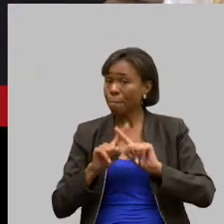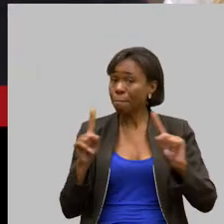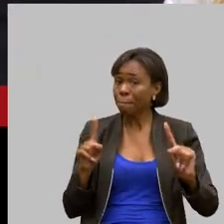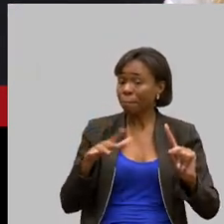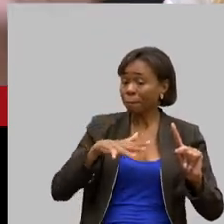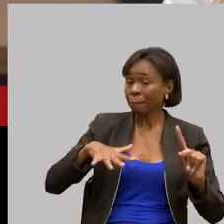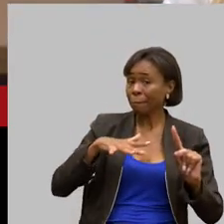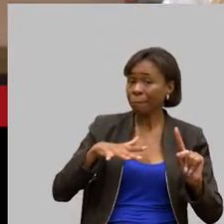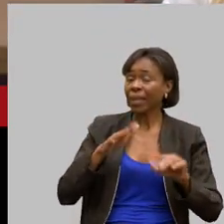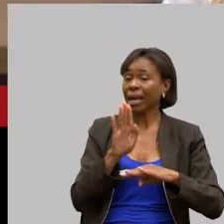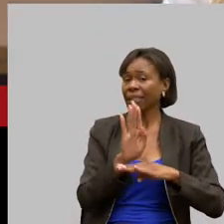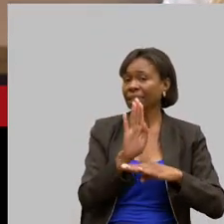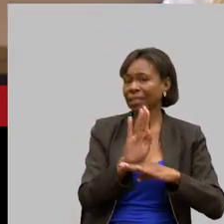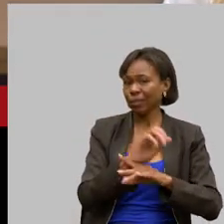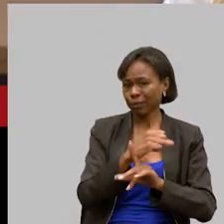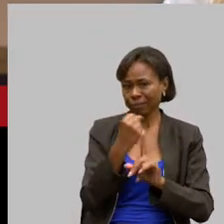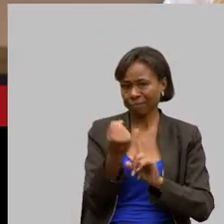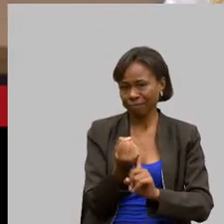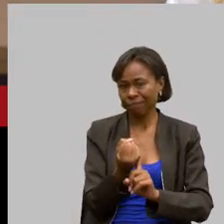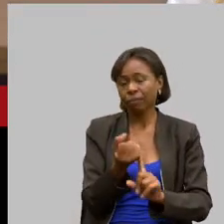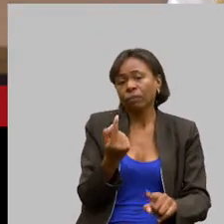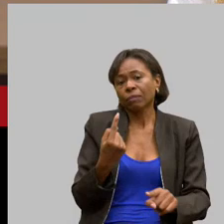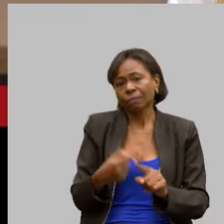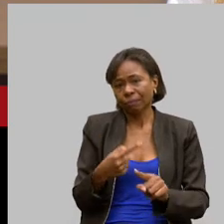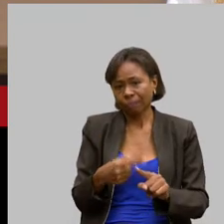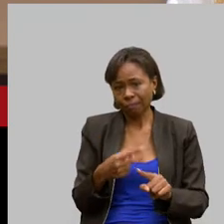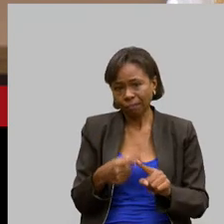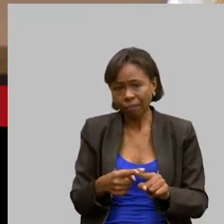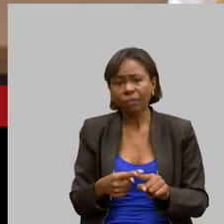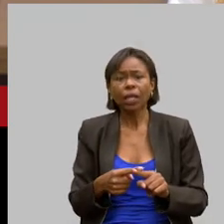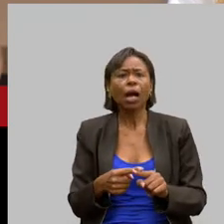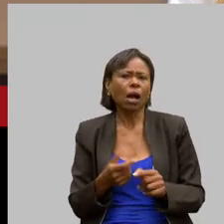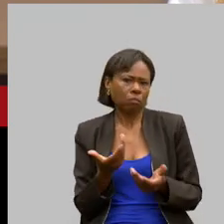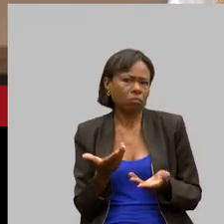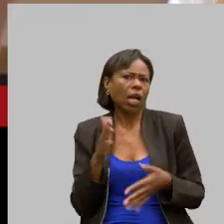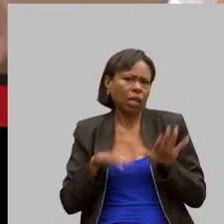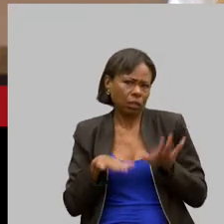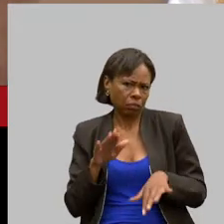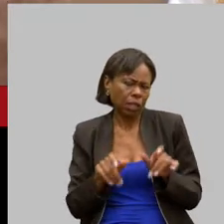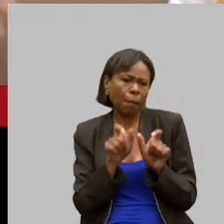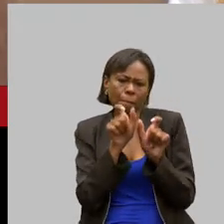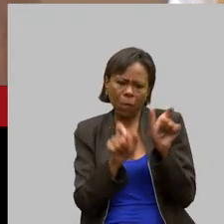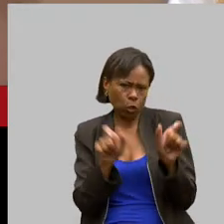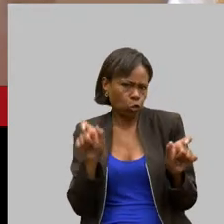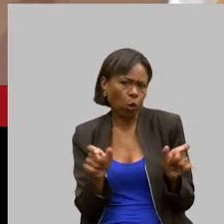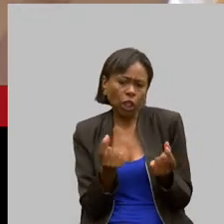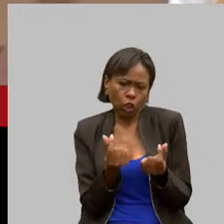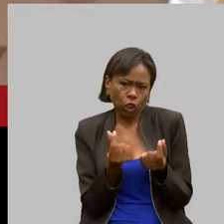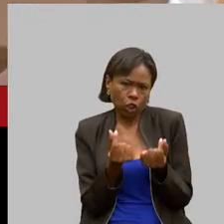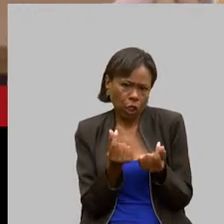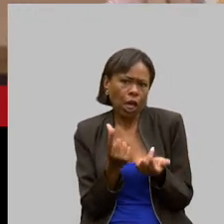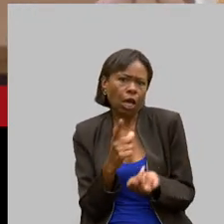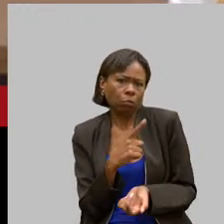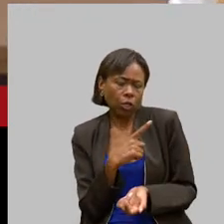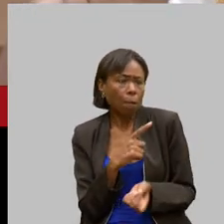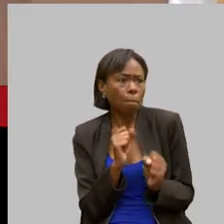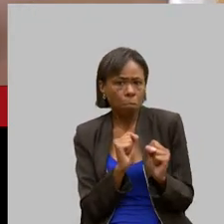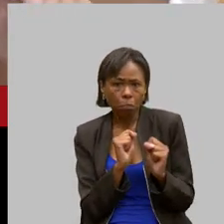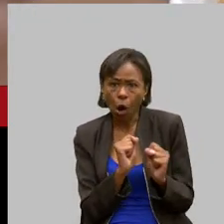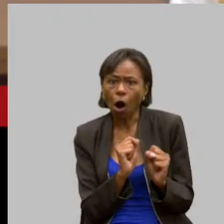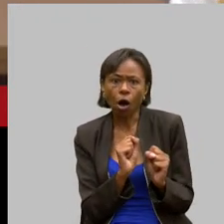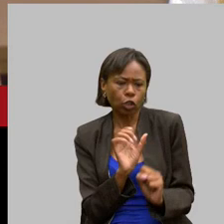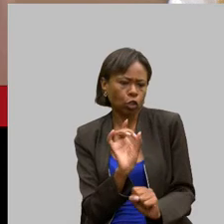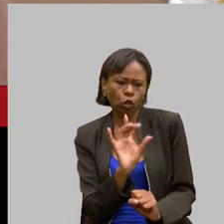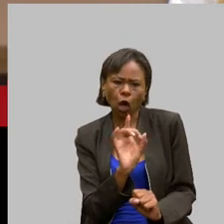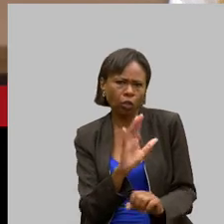Social por quê Porque embora pessoas possam de repente ter até condições financeiras de se virar sozinha pode